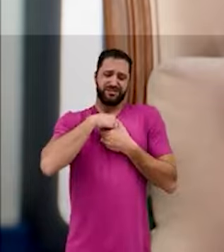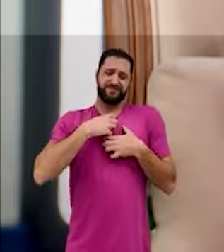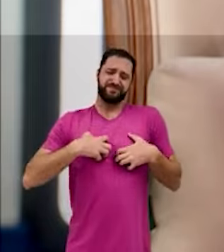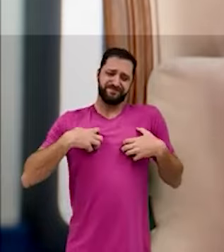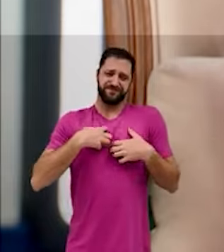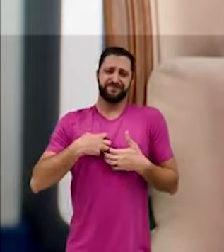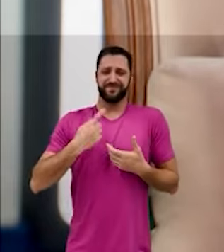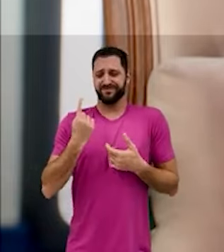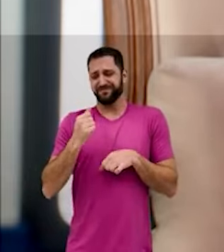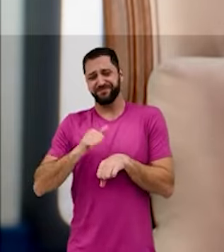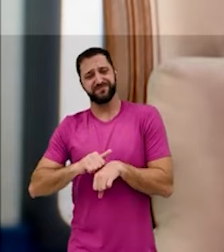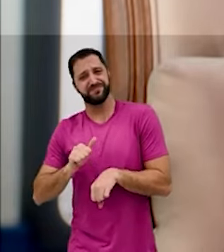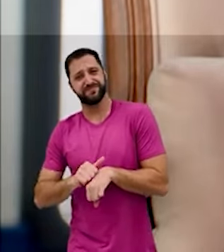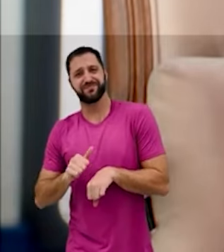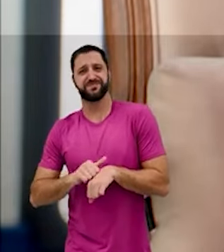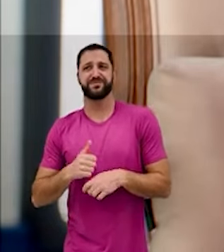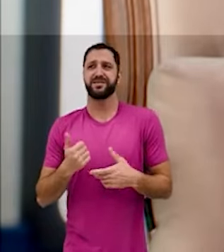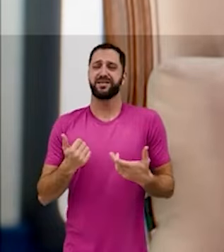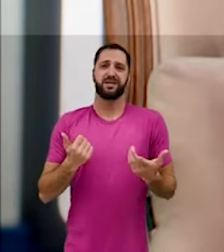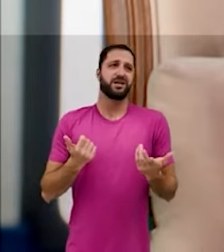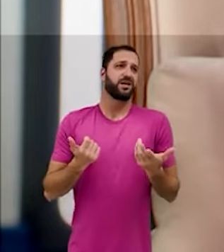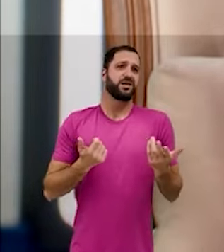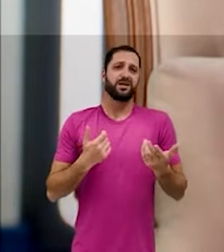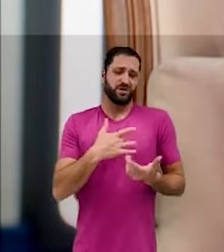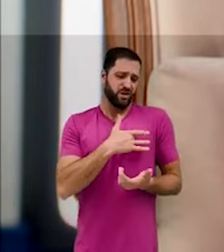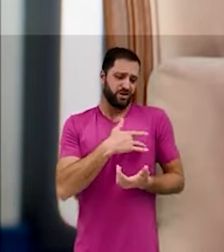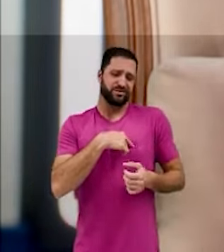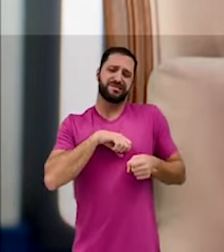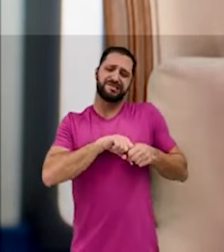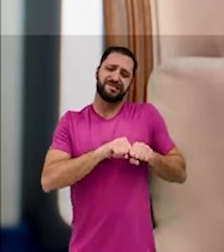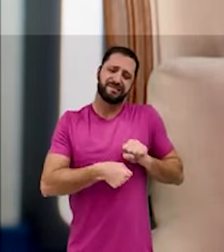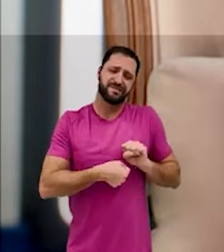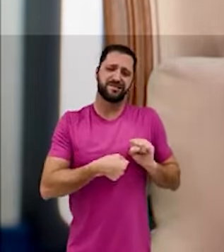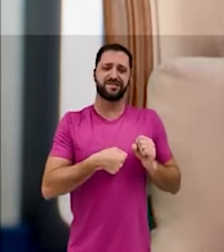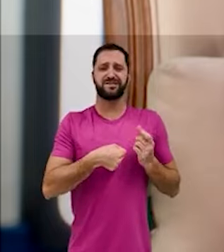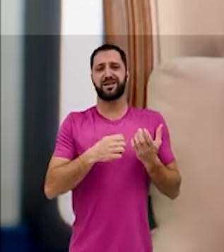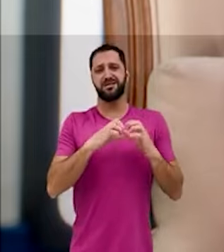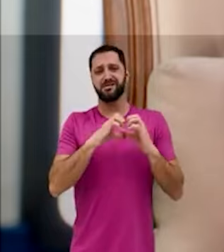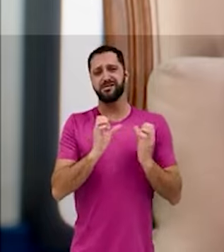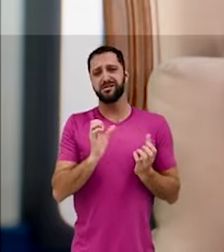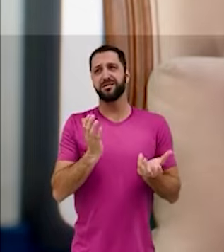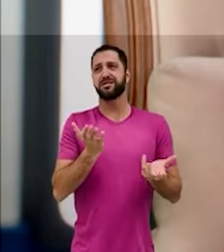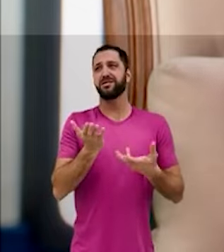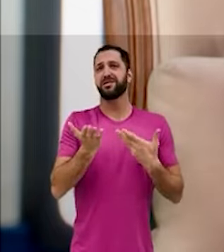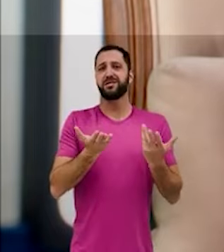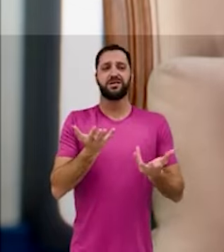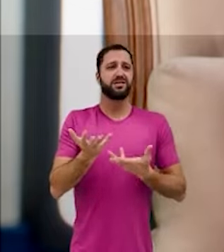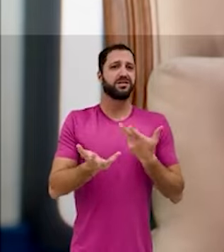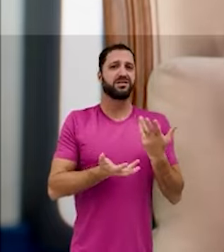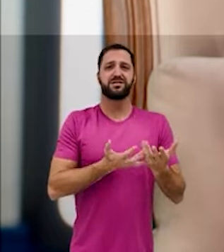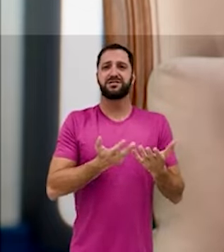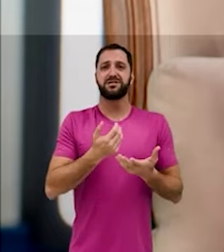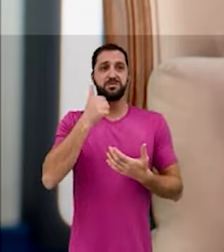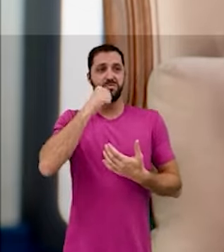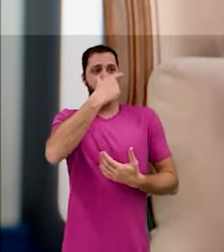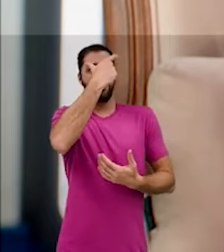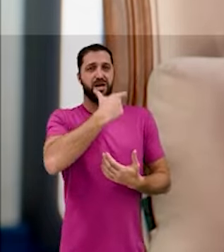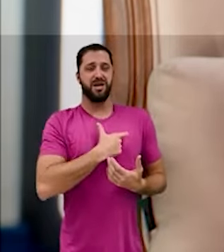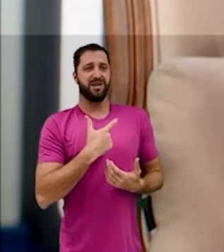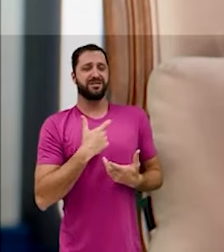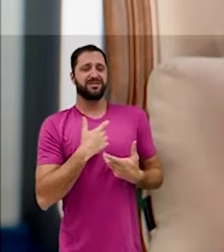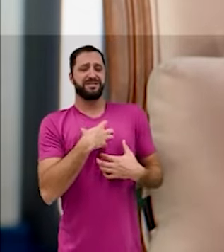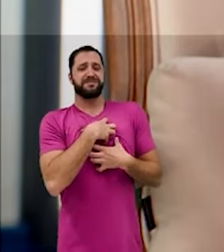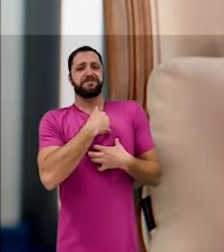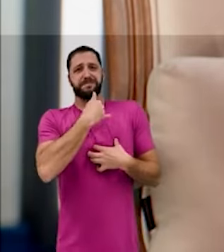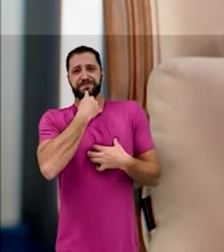ferida moralmente, ferida financeiramente, ferida como mulher. E eu saí daquela situação,